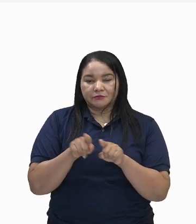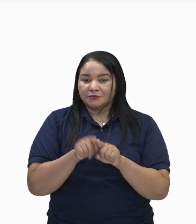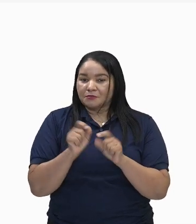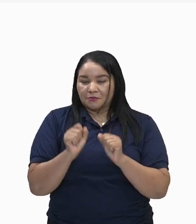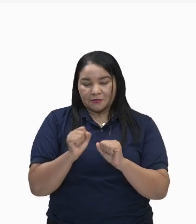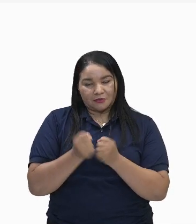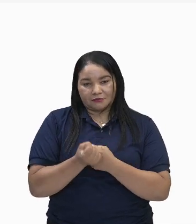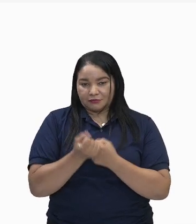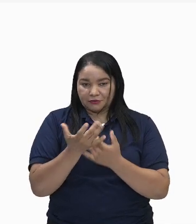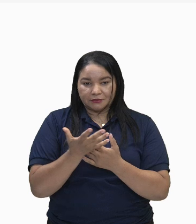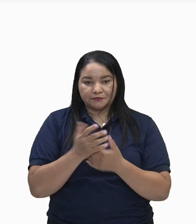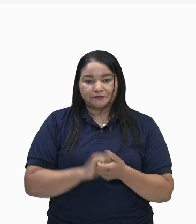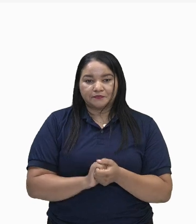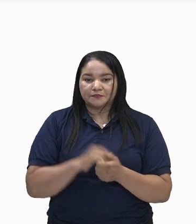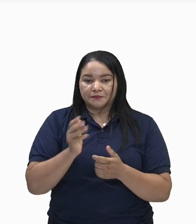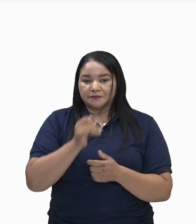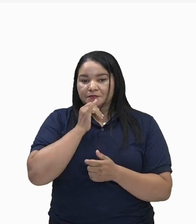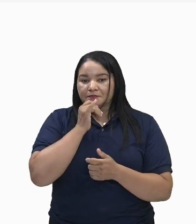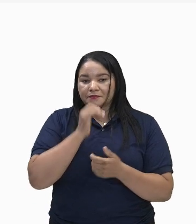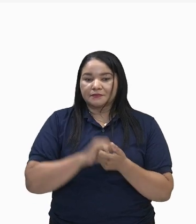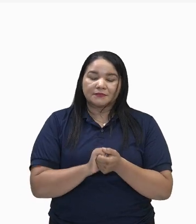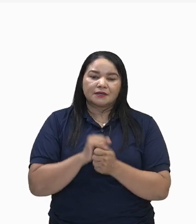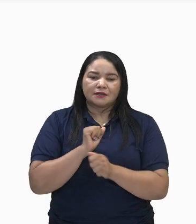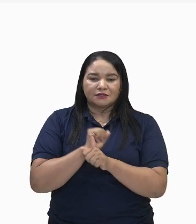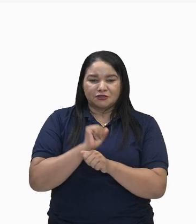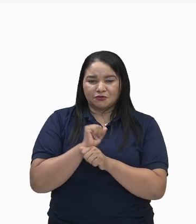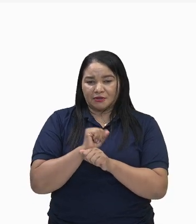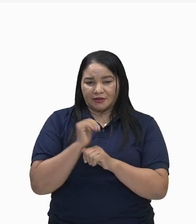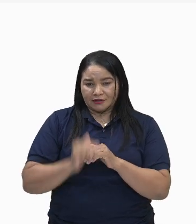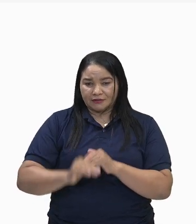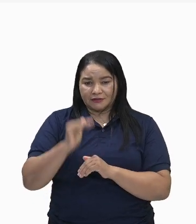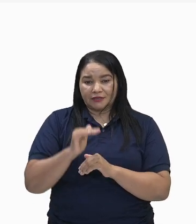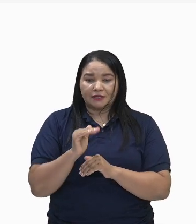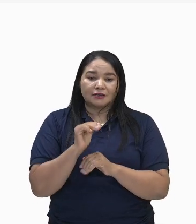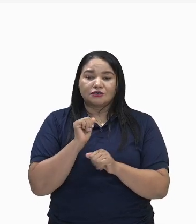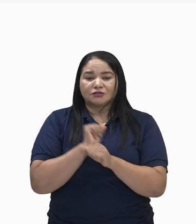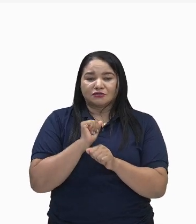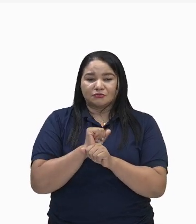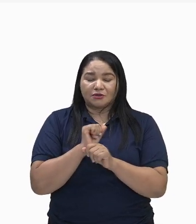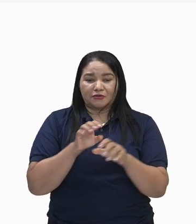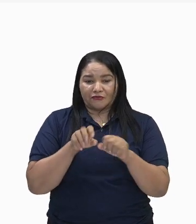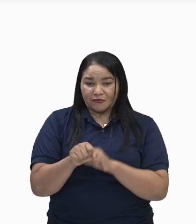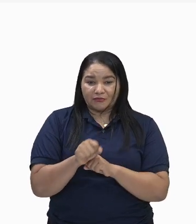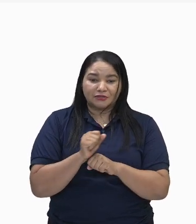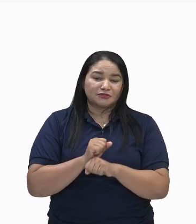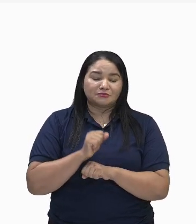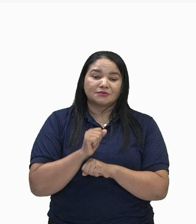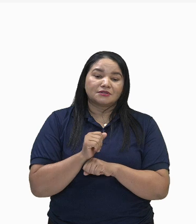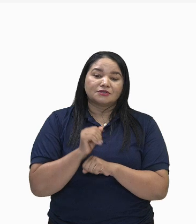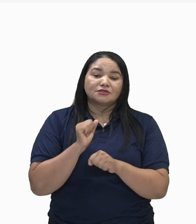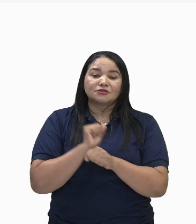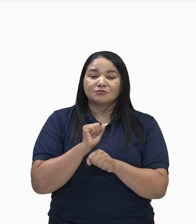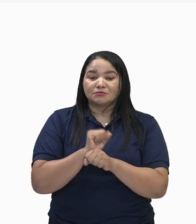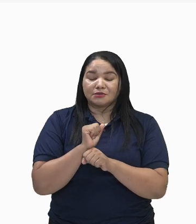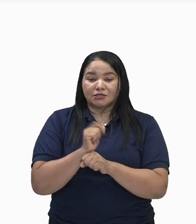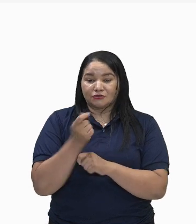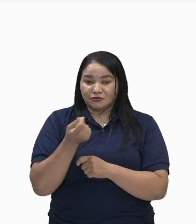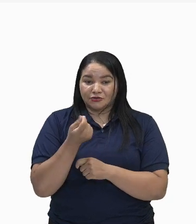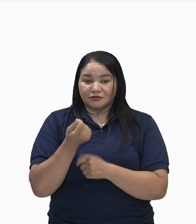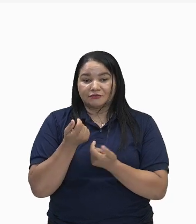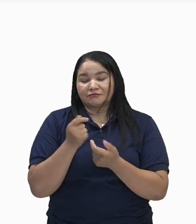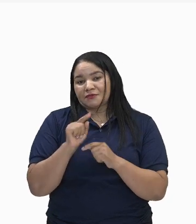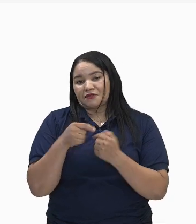expressivos. Exemplo: esperei crescer, esperei me formar, esperei ganhar dinheiro e acabei